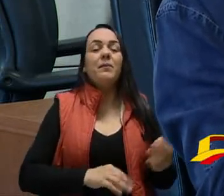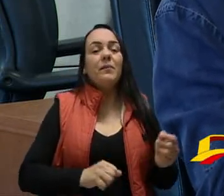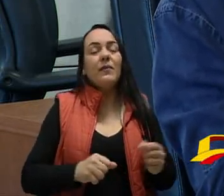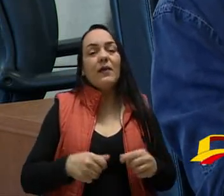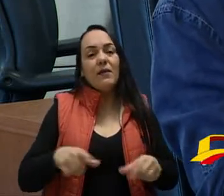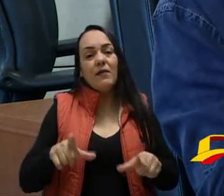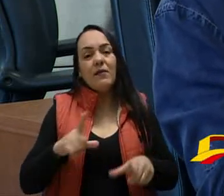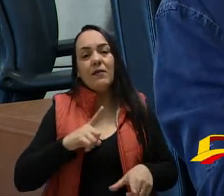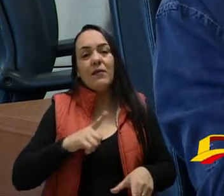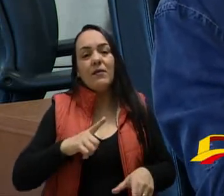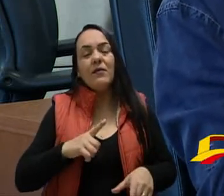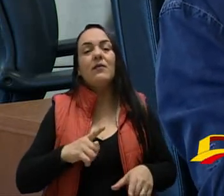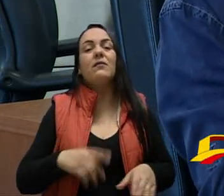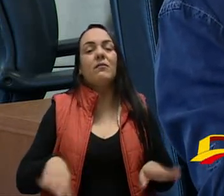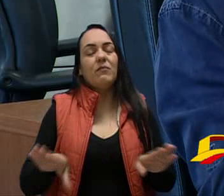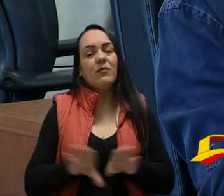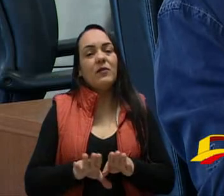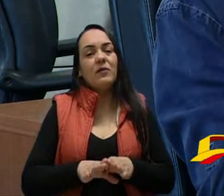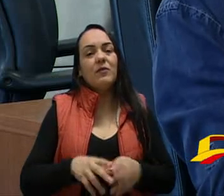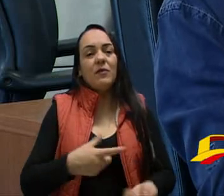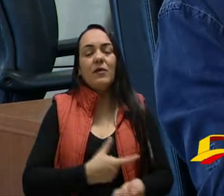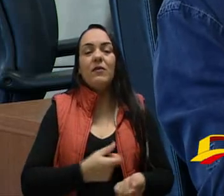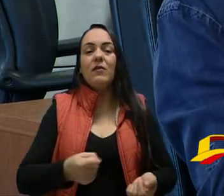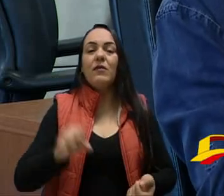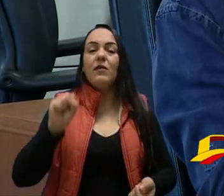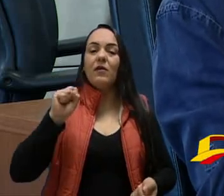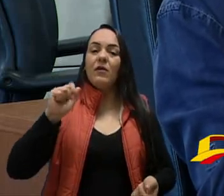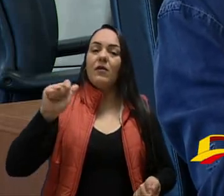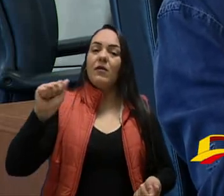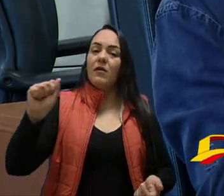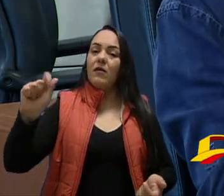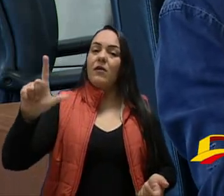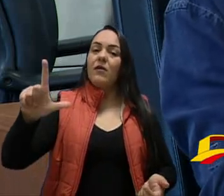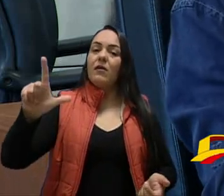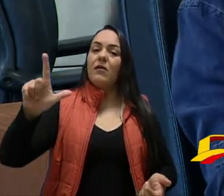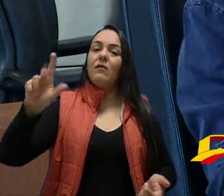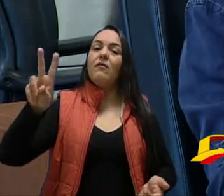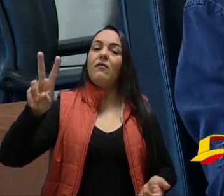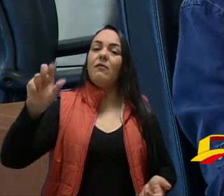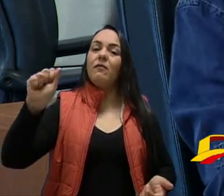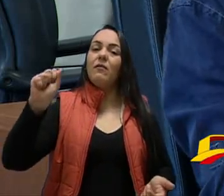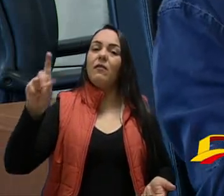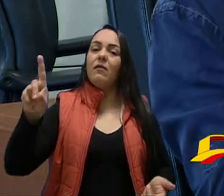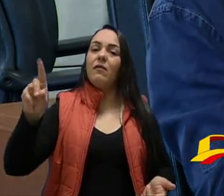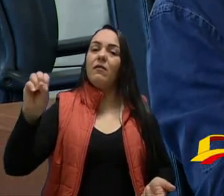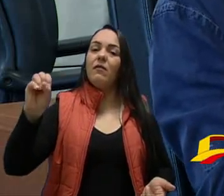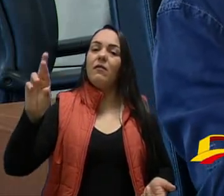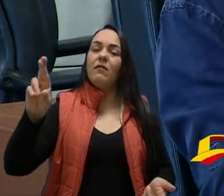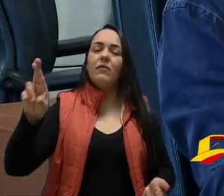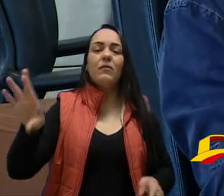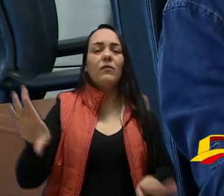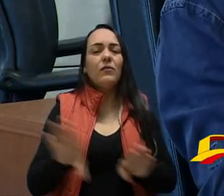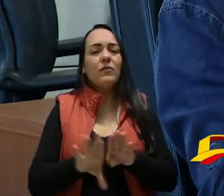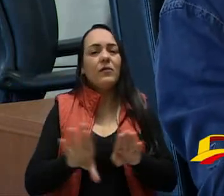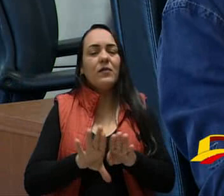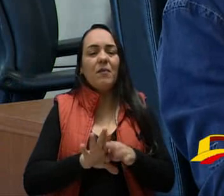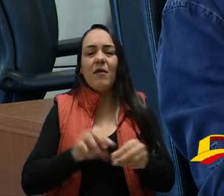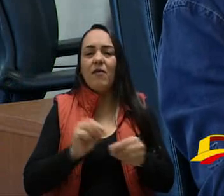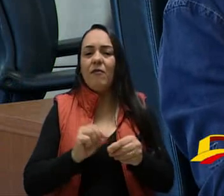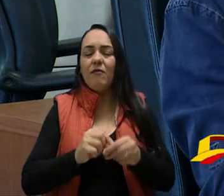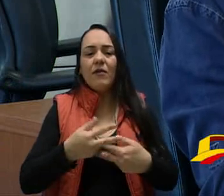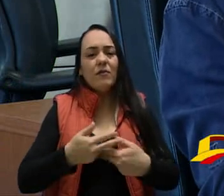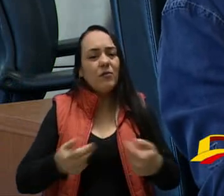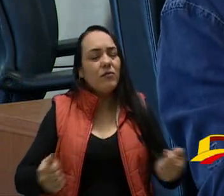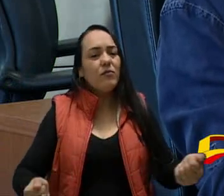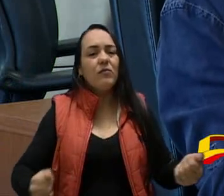teve várias ações de testar a dica nessa não só salvador em salvador como em outras cidades que fez a testagem né e isso de uma de